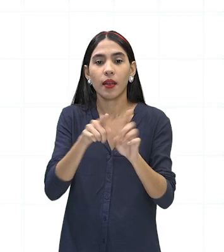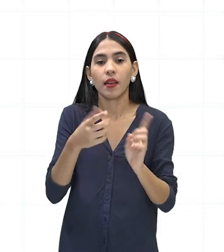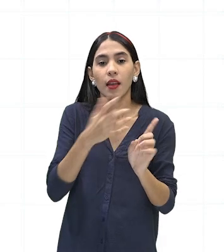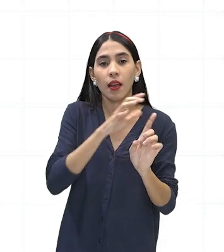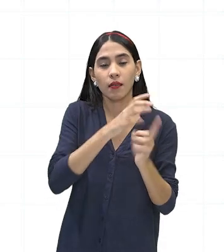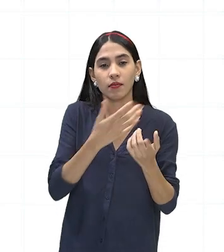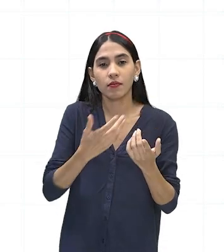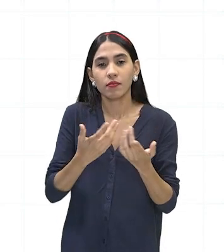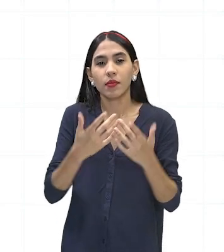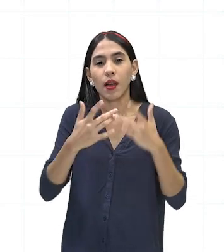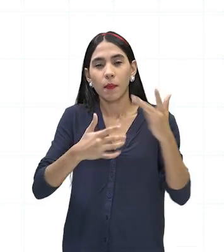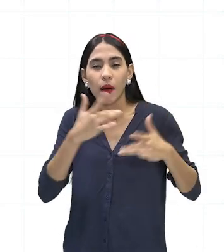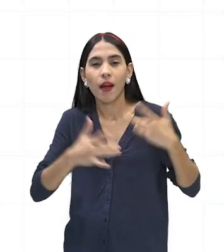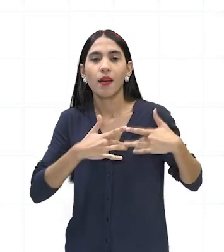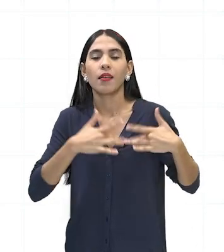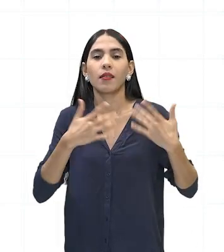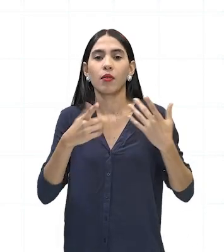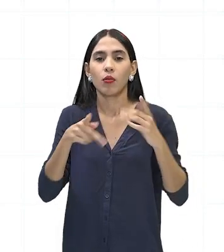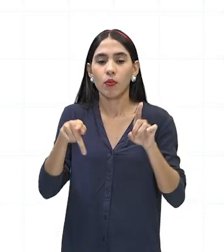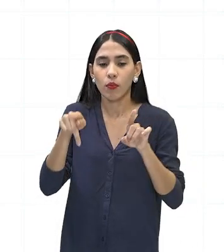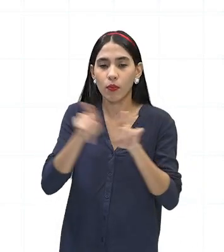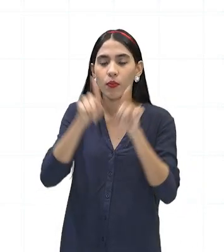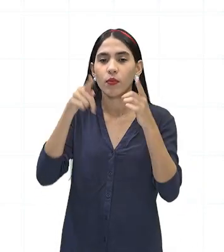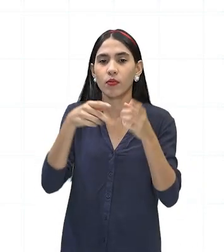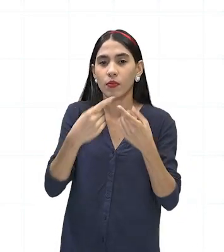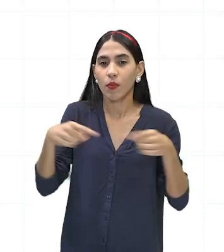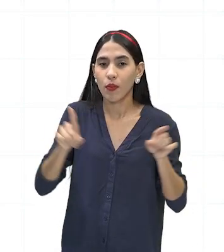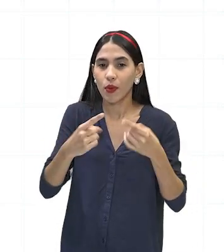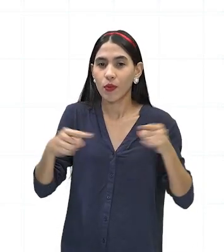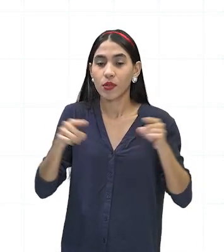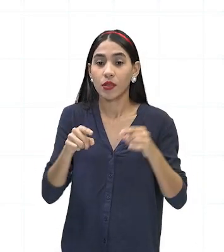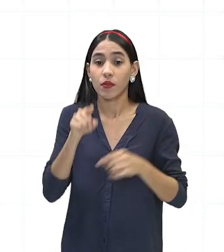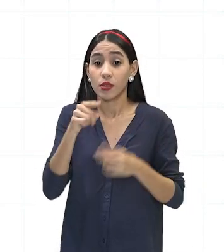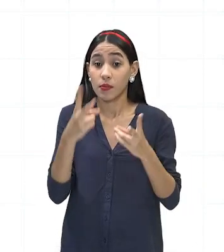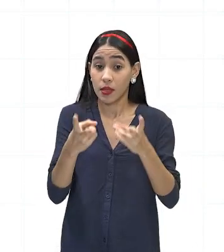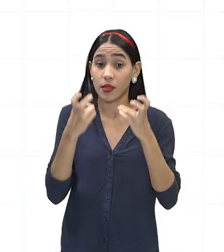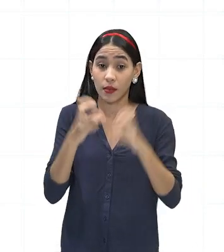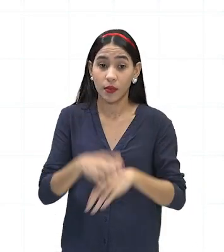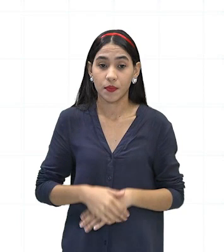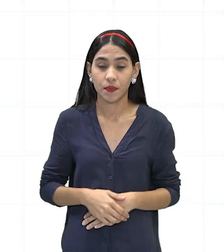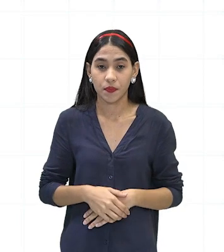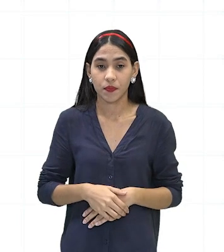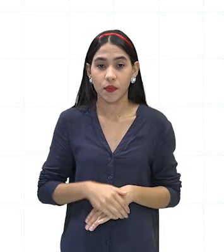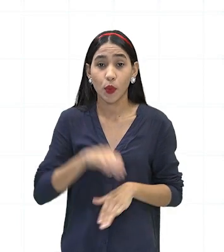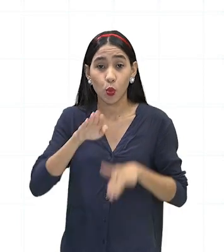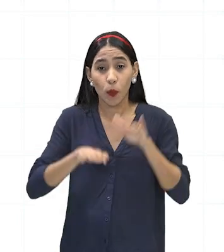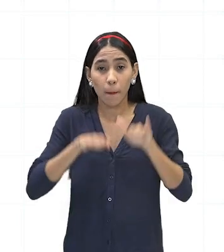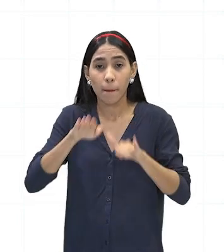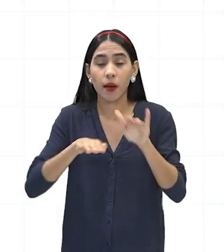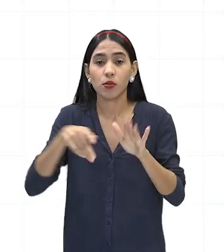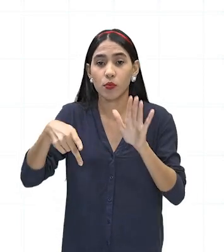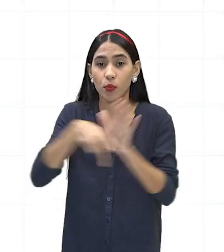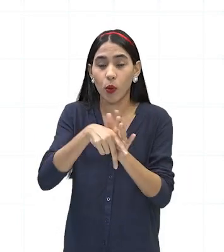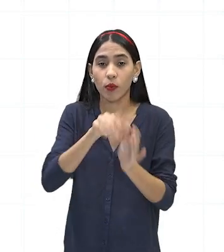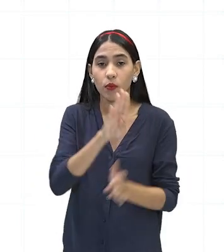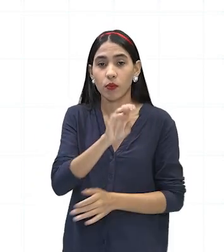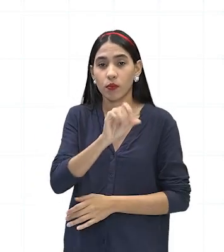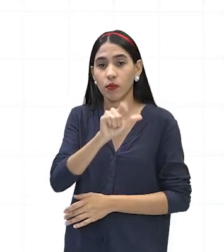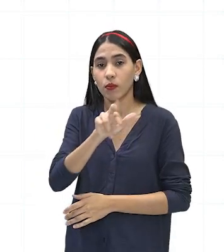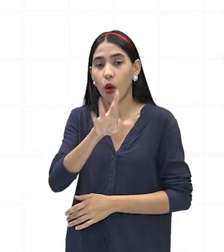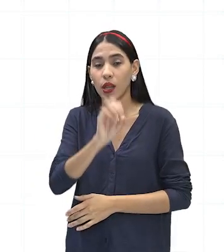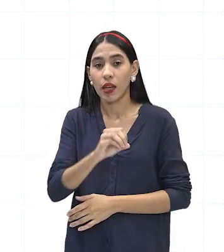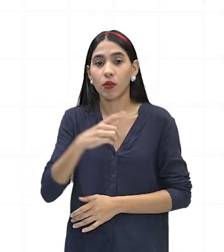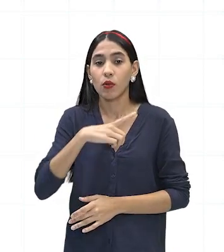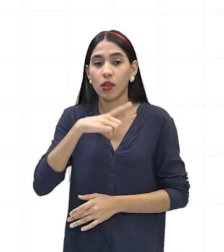natureza romântica da música. Observem um pouco mais aí. Os passos básicos do bolero envolvem